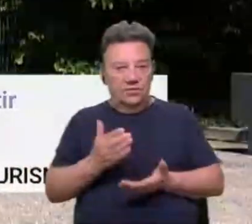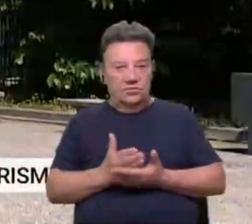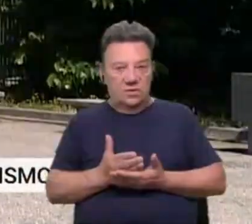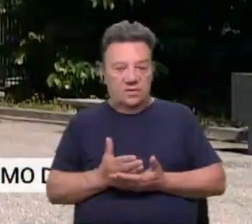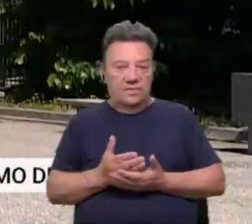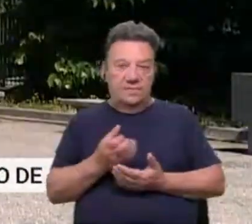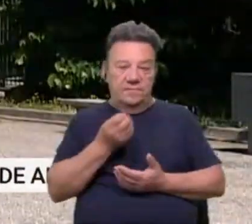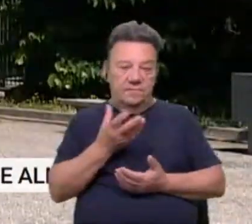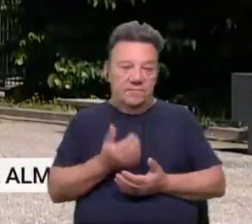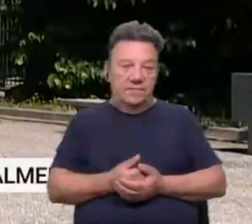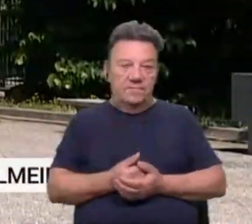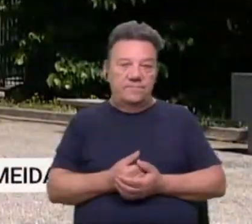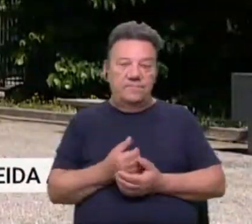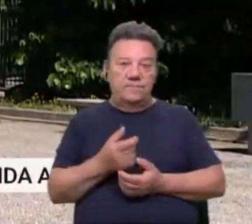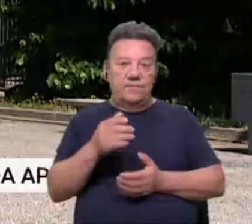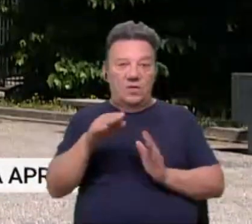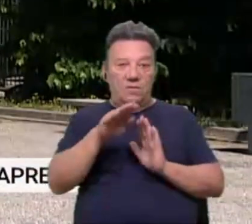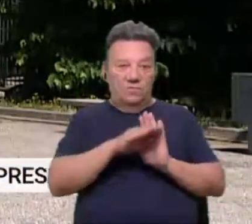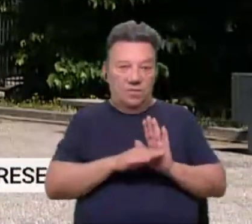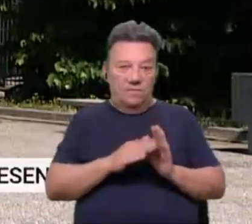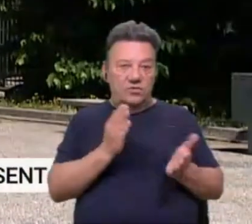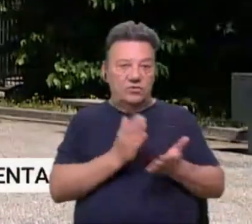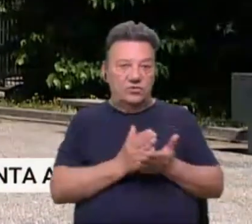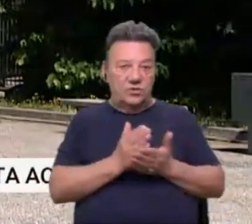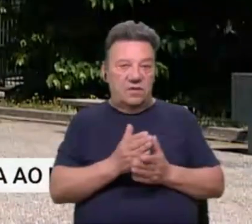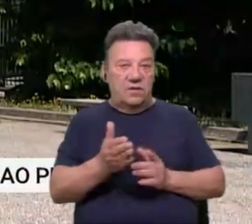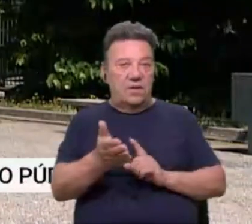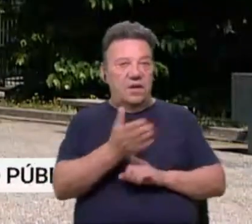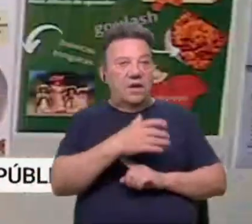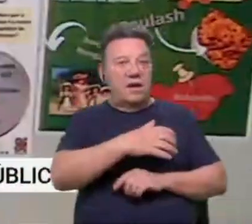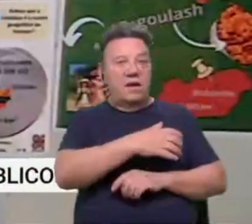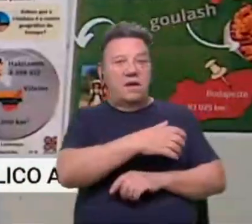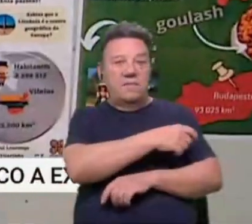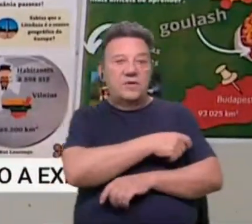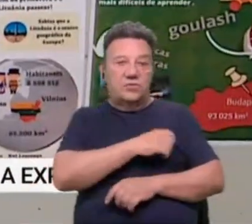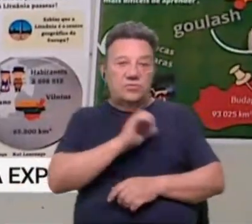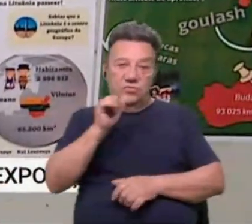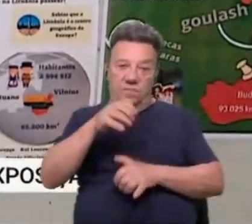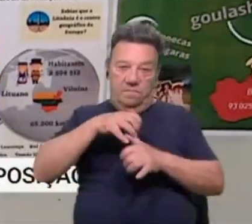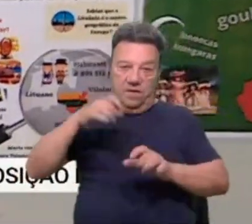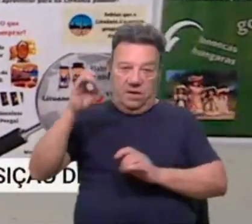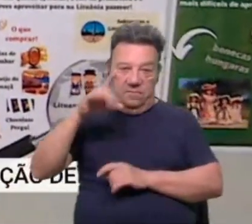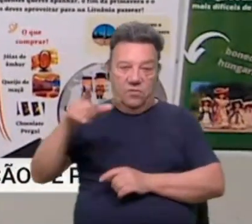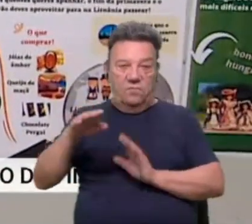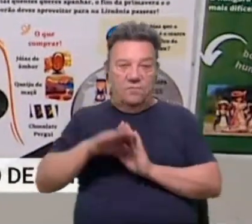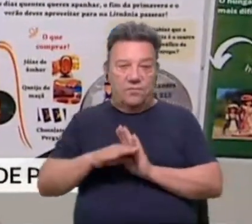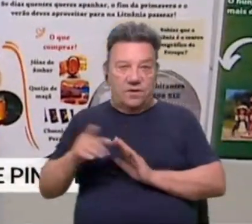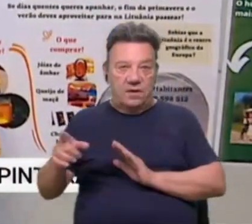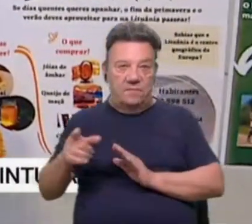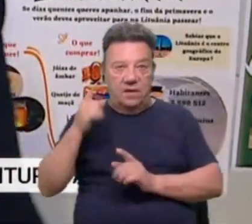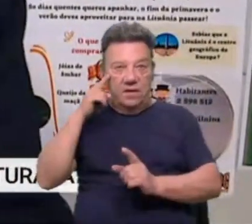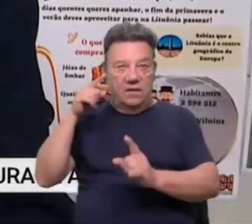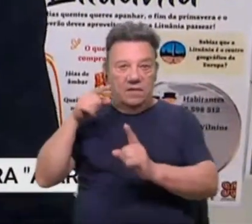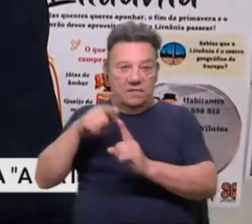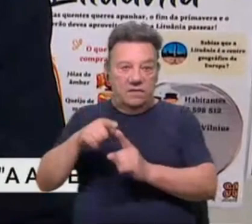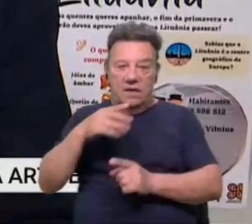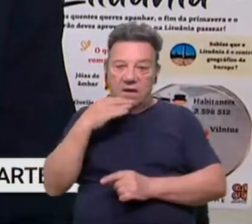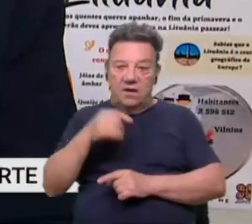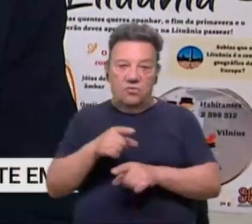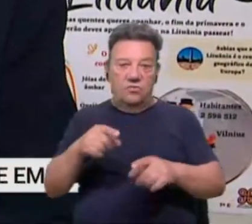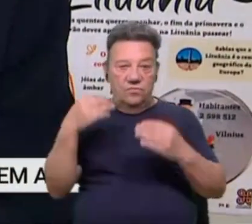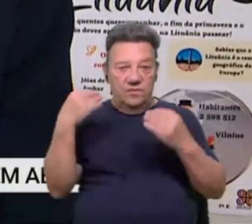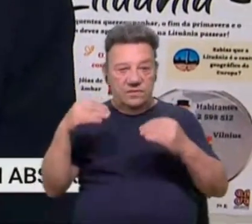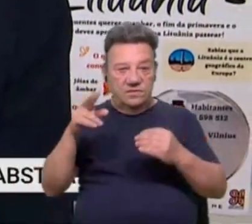escola. Muito bem. O programa Escola Embaixadora do Parlamento Europeu é um programa que se destina aos alunos